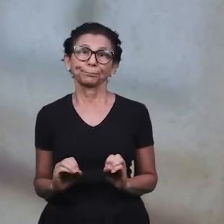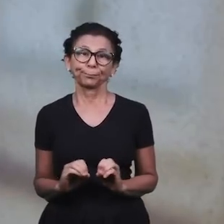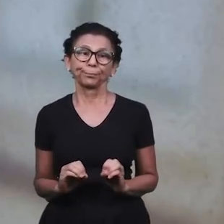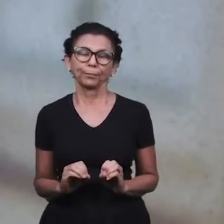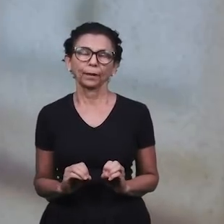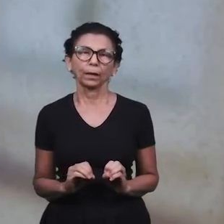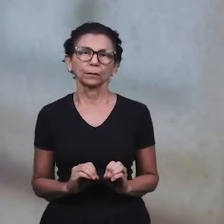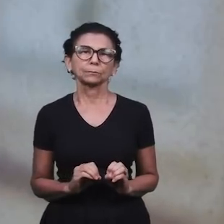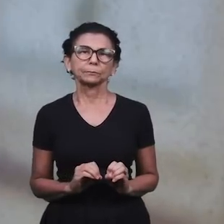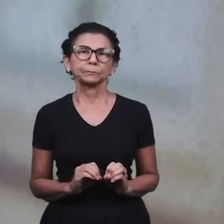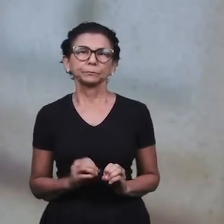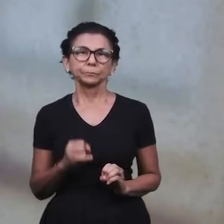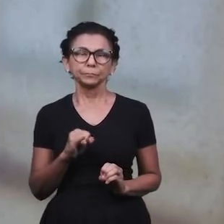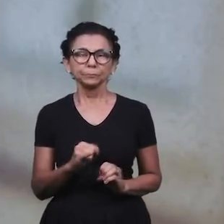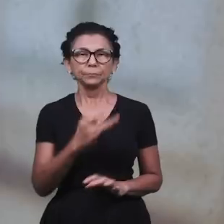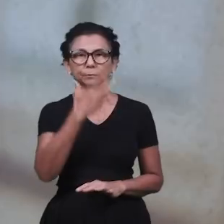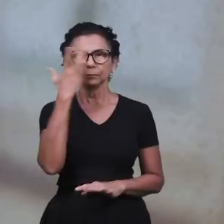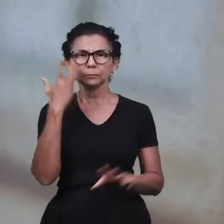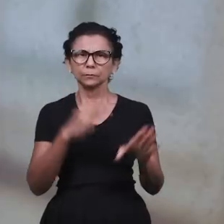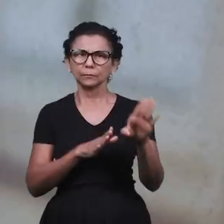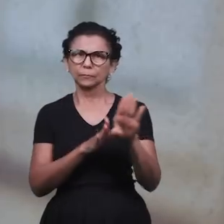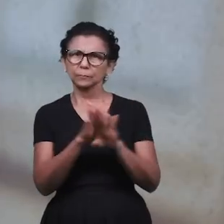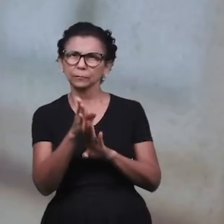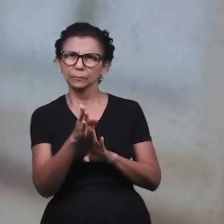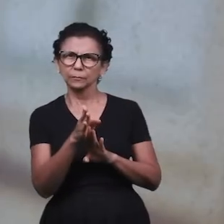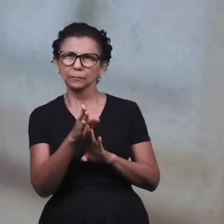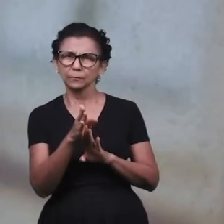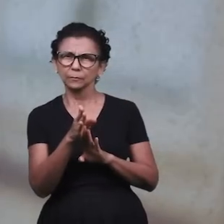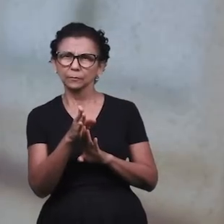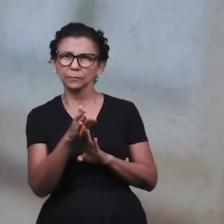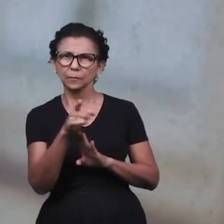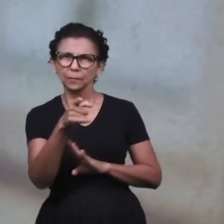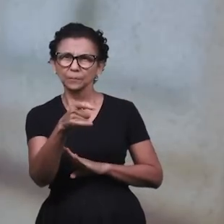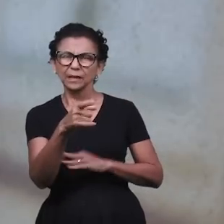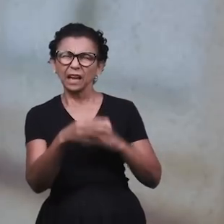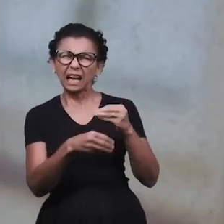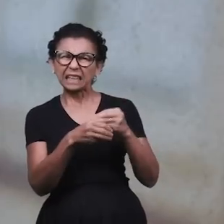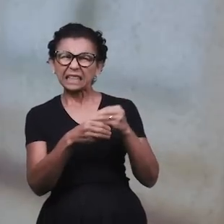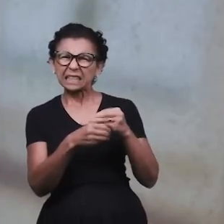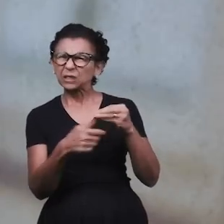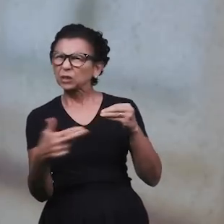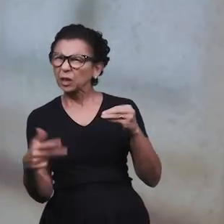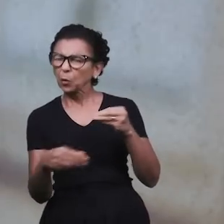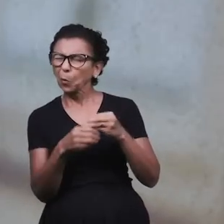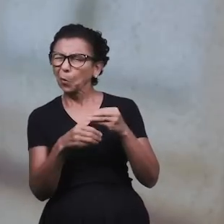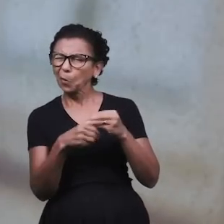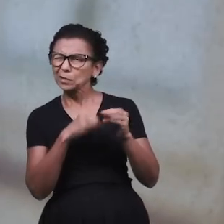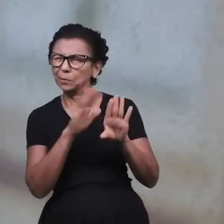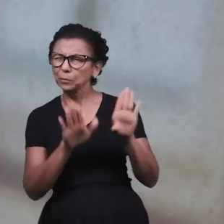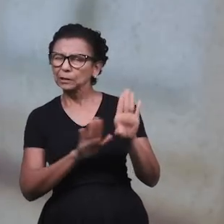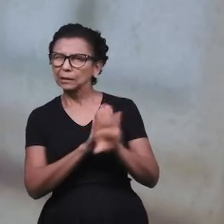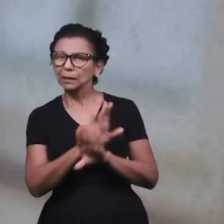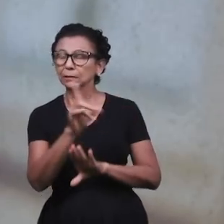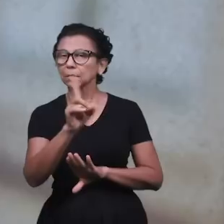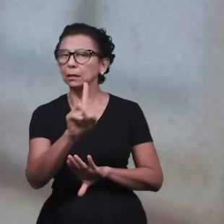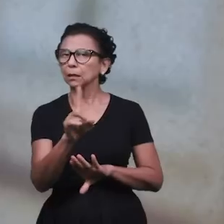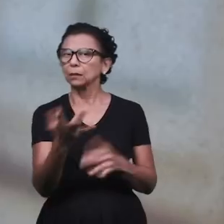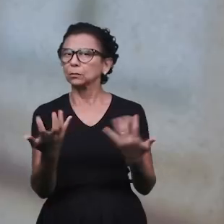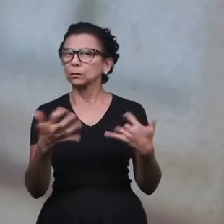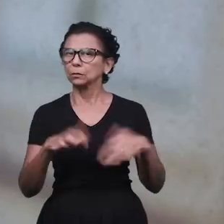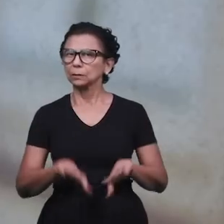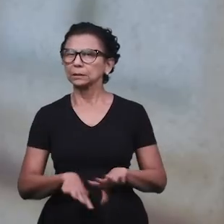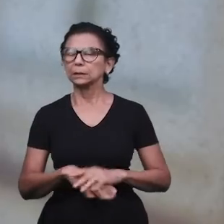alguém te aconselhar a demandar ou colocar algo a mais que você merece, não aceite. Precisamos ter a